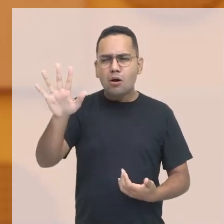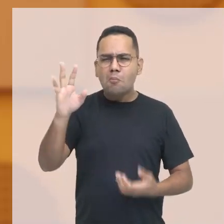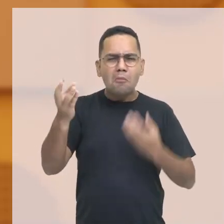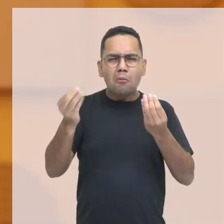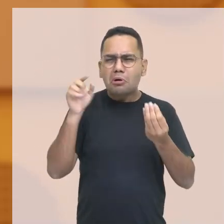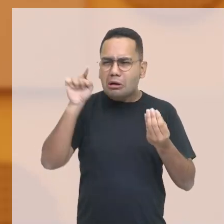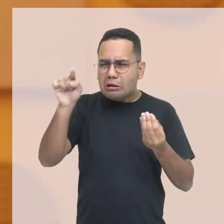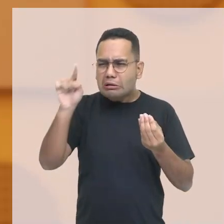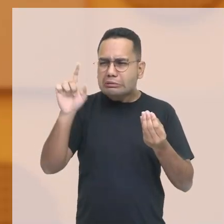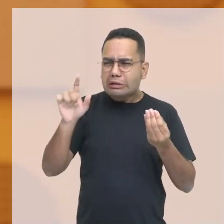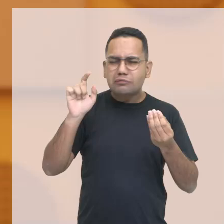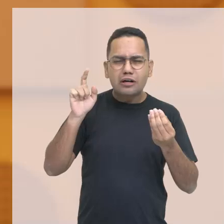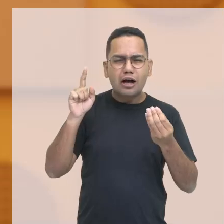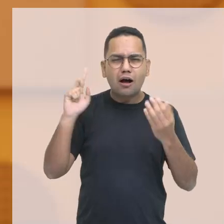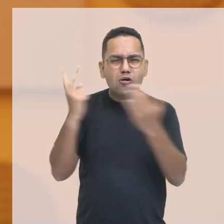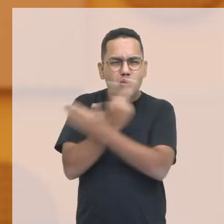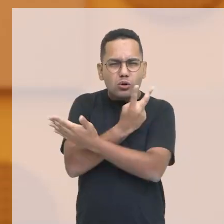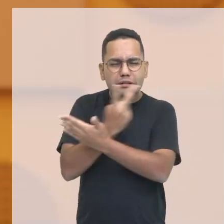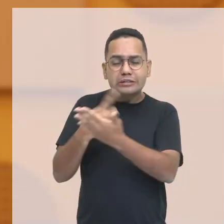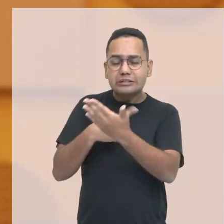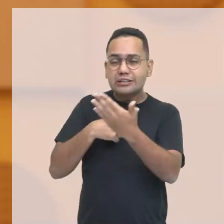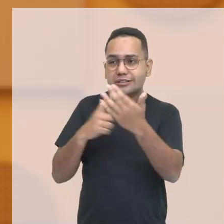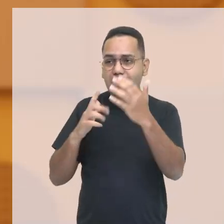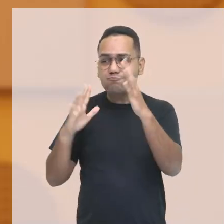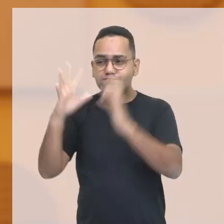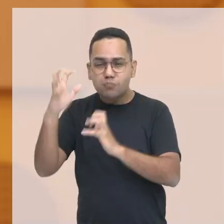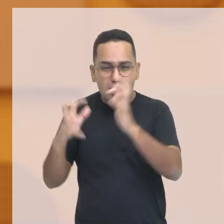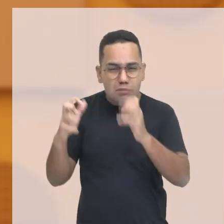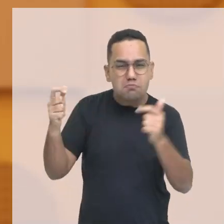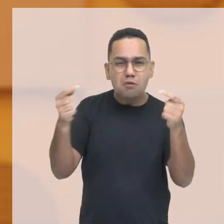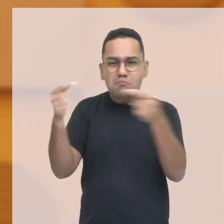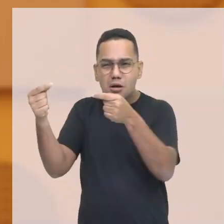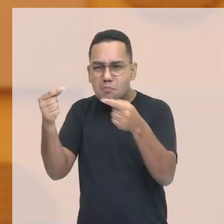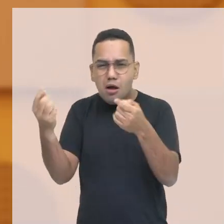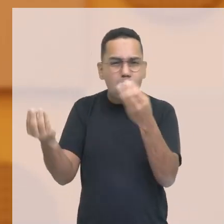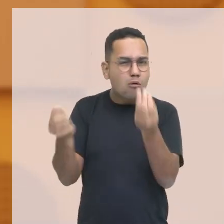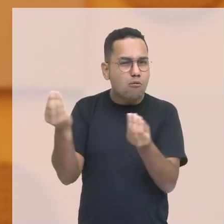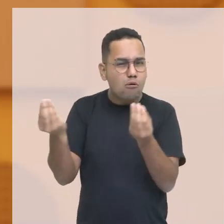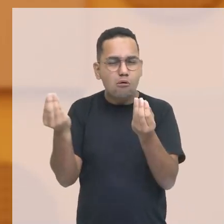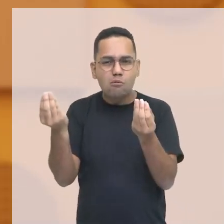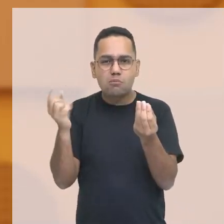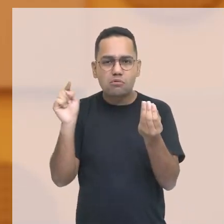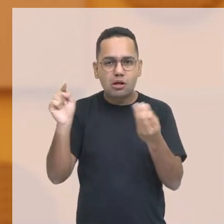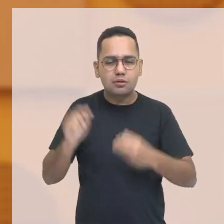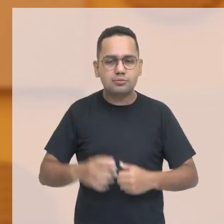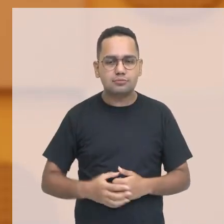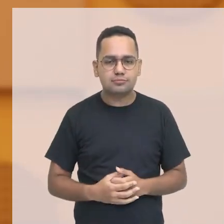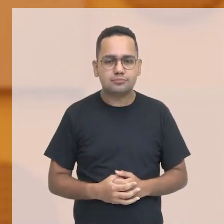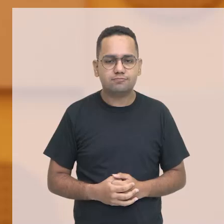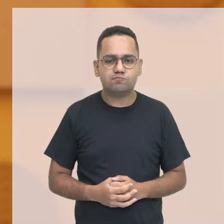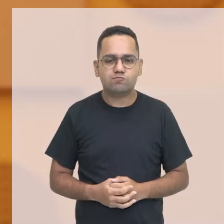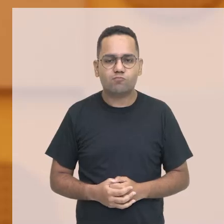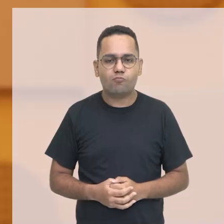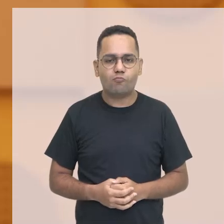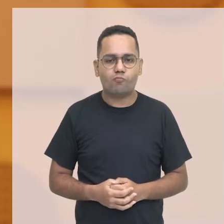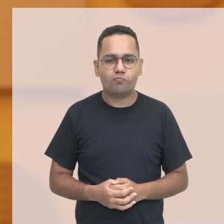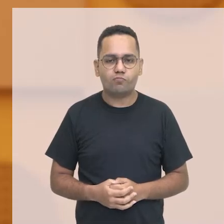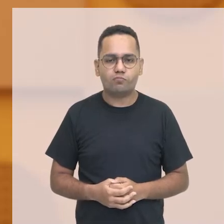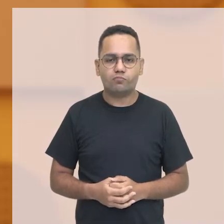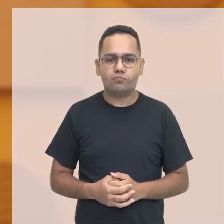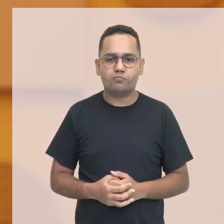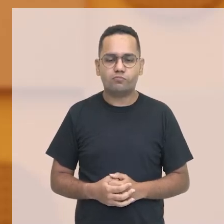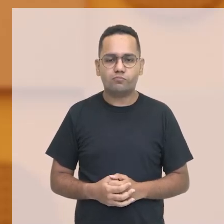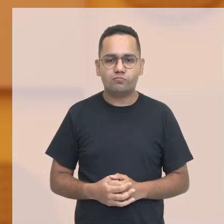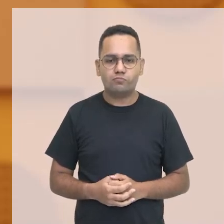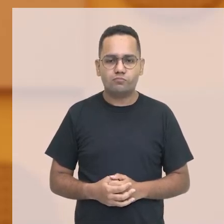ânimos e, de certa forma, foi fundamental para a gente entender o contexto da Primeira Guerra Mundial. Primeiro, o que estava